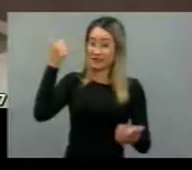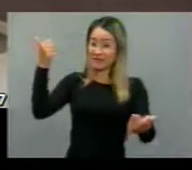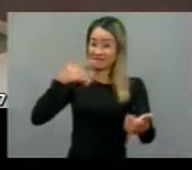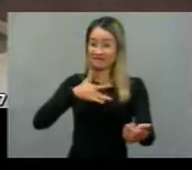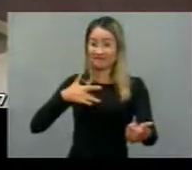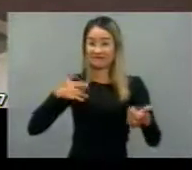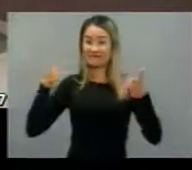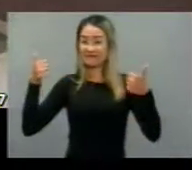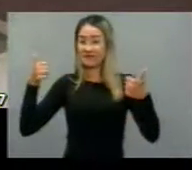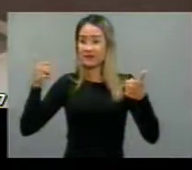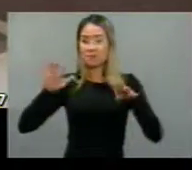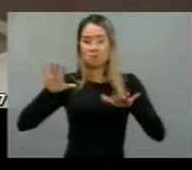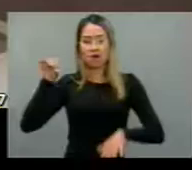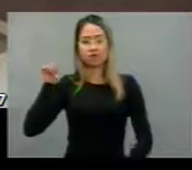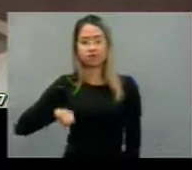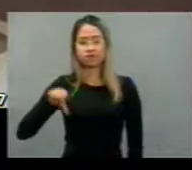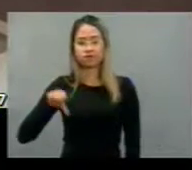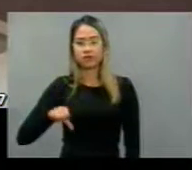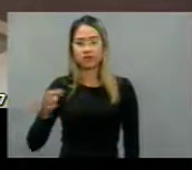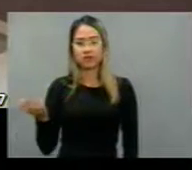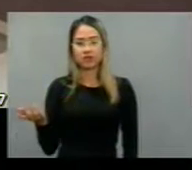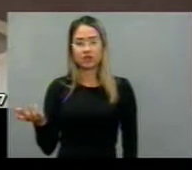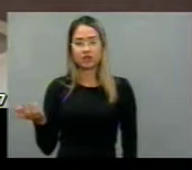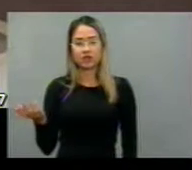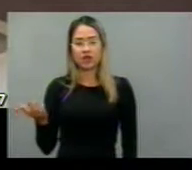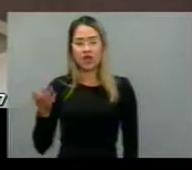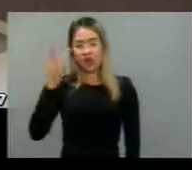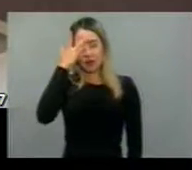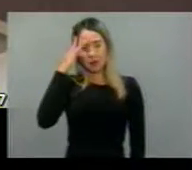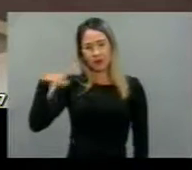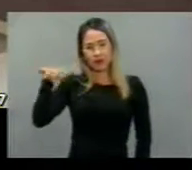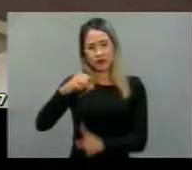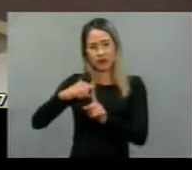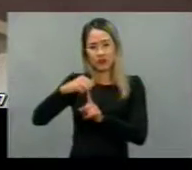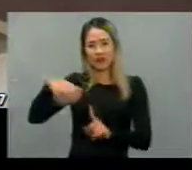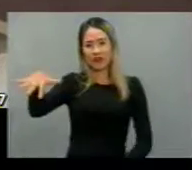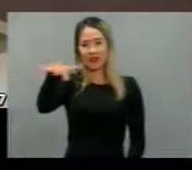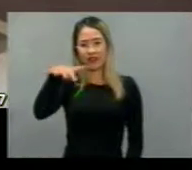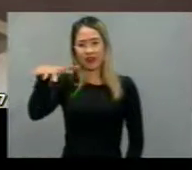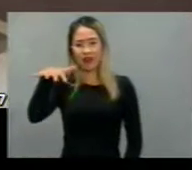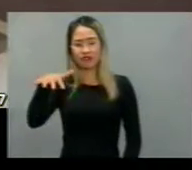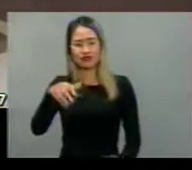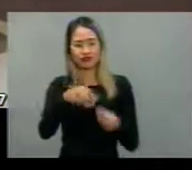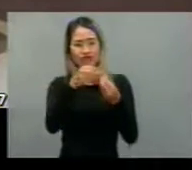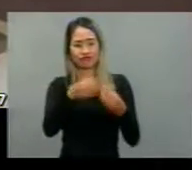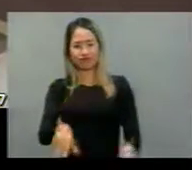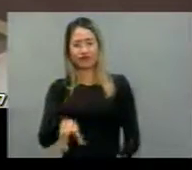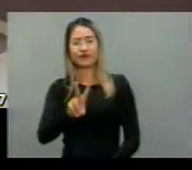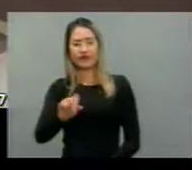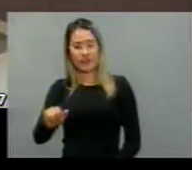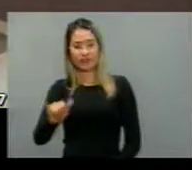e corrupta porque corrompe a sociedade política. Portanto, eu queria dizer